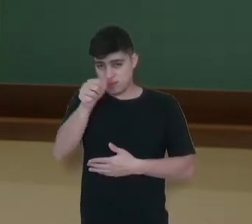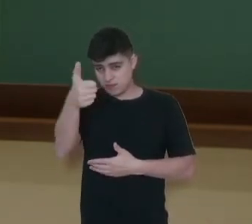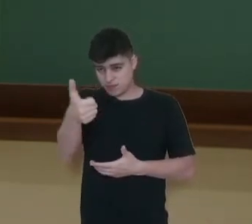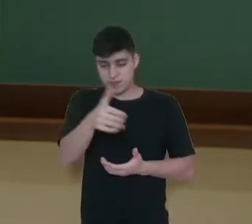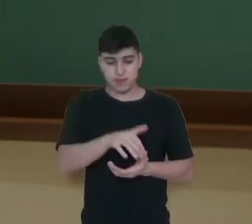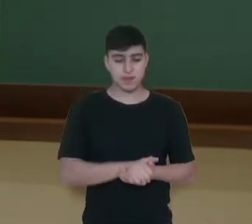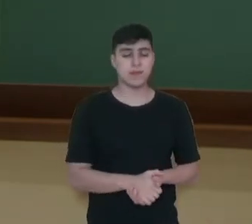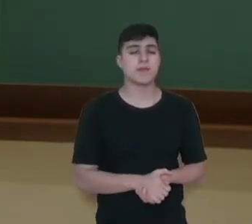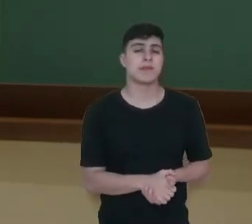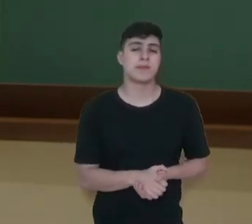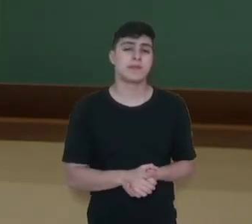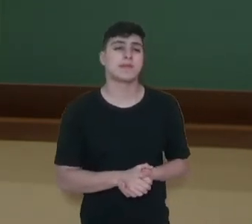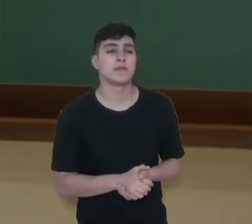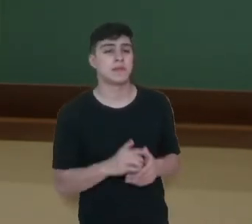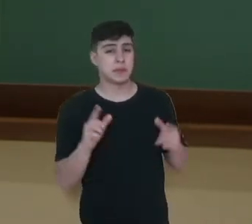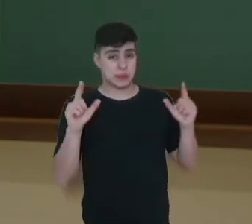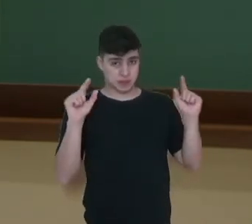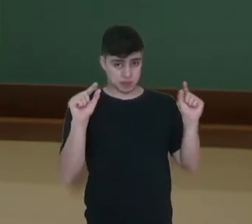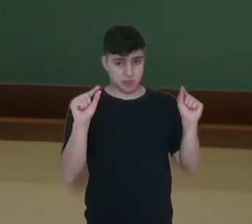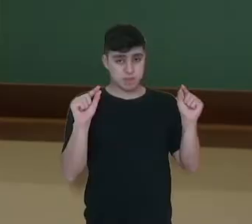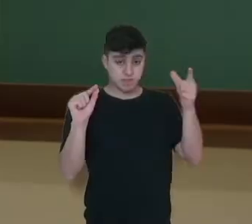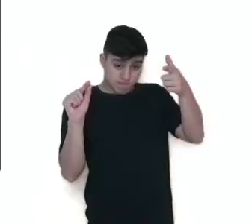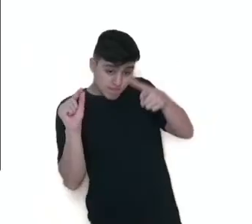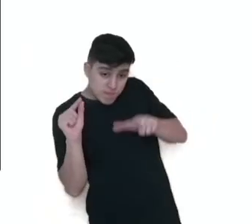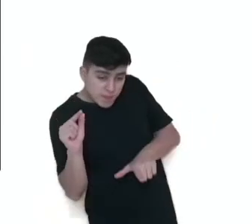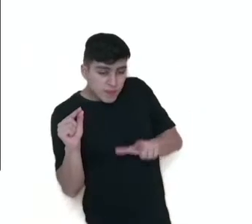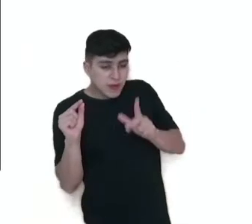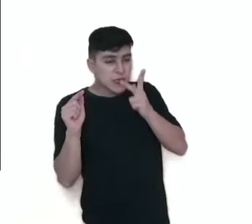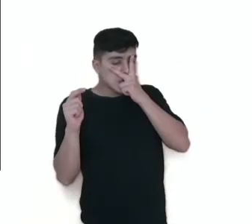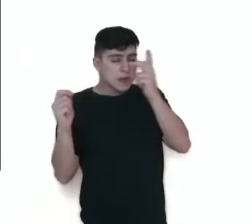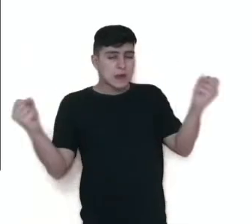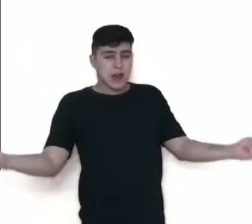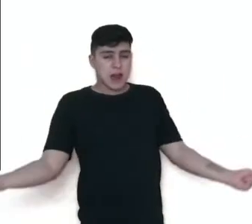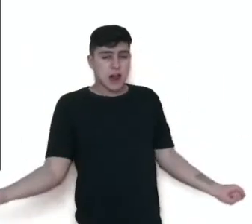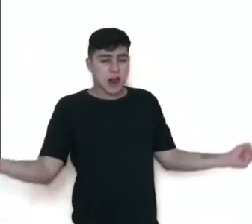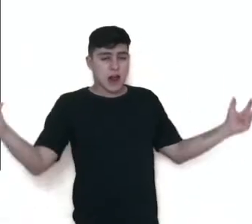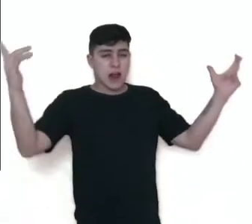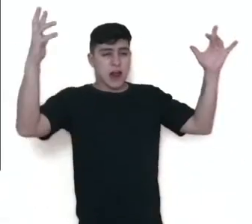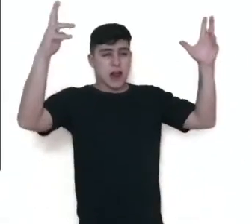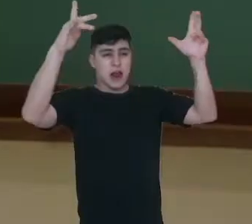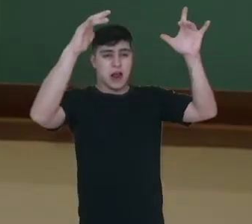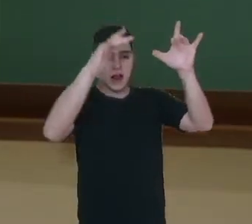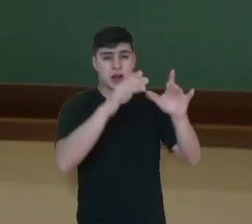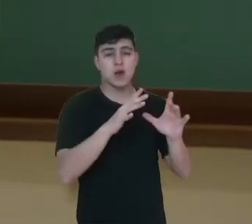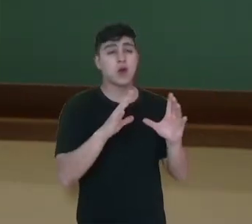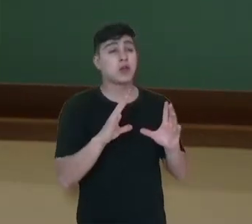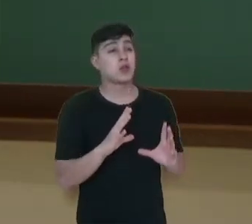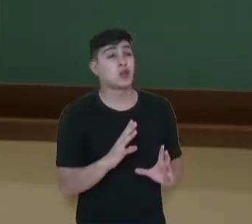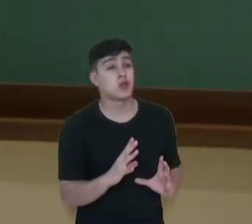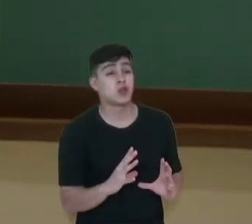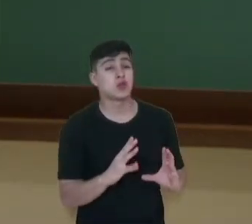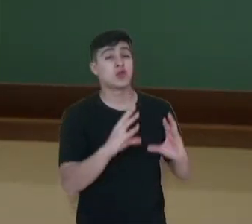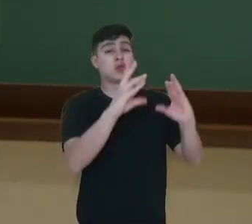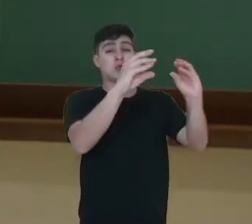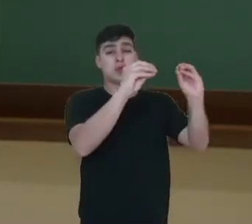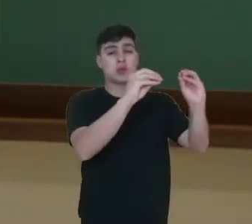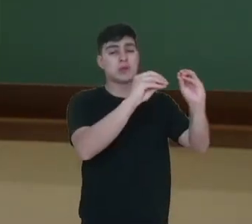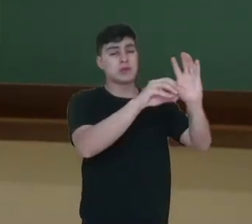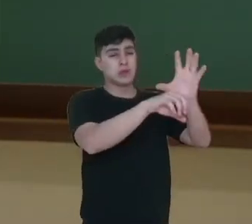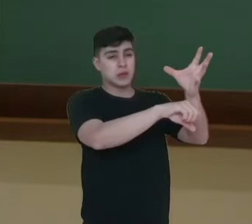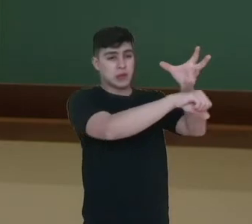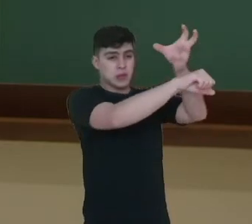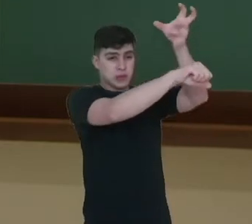1781, né? E ele, novamente, ele vai reunir representantes, desta vez, de todas as